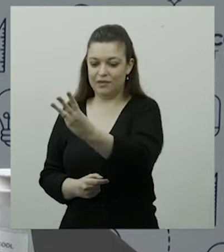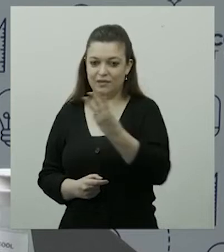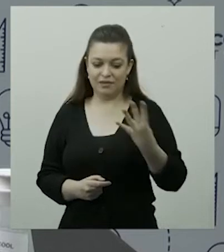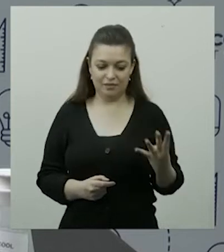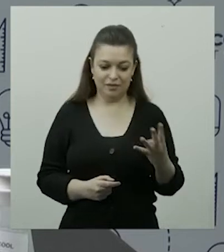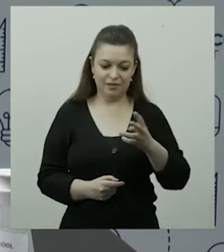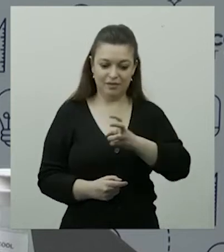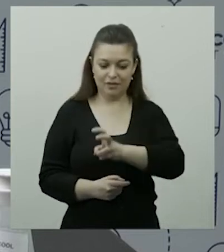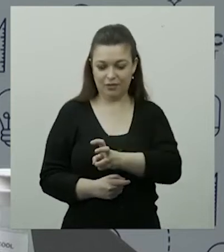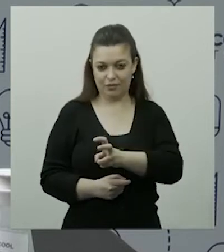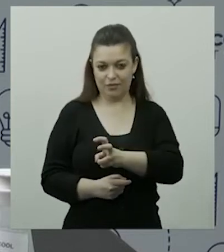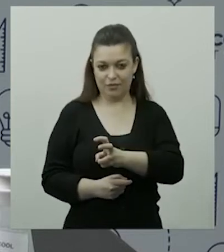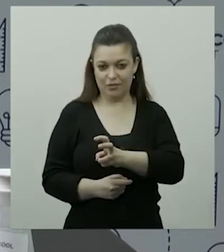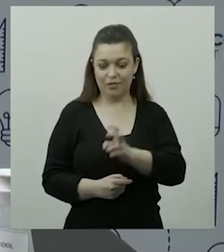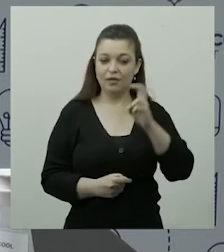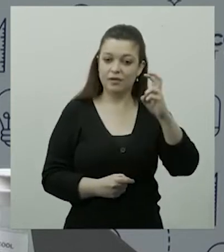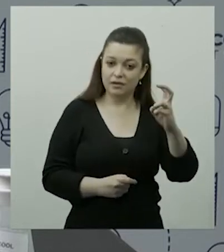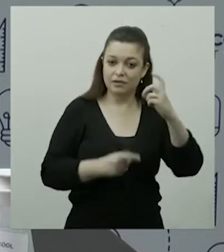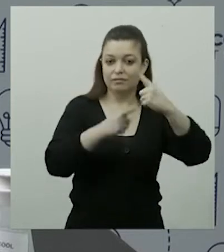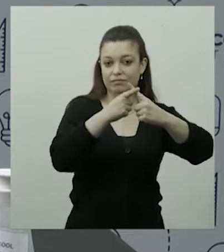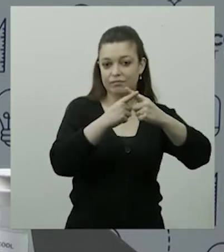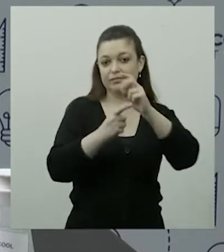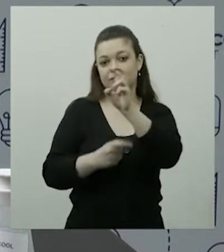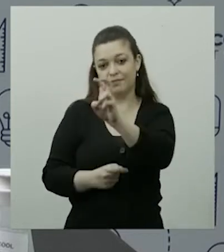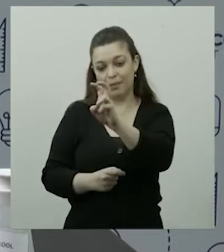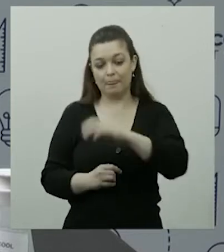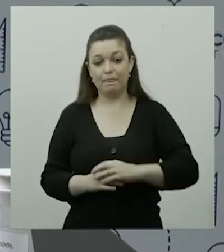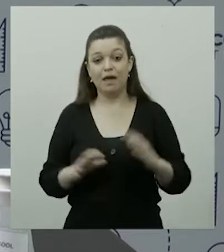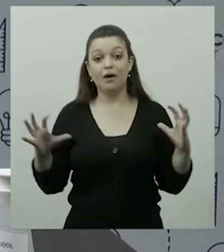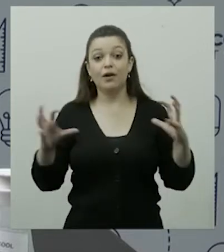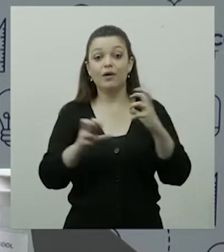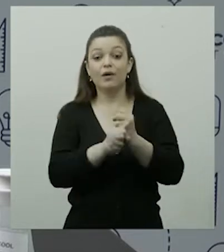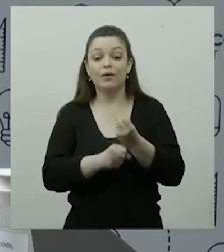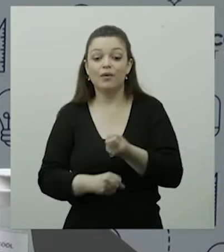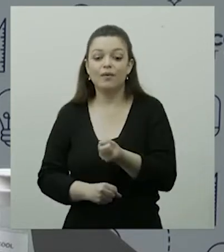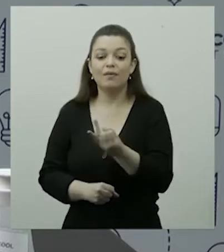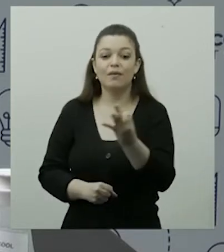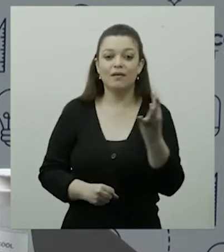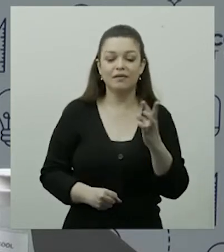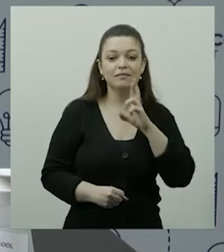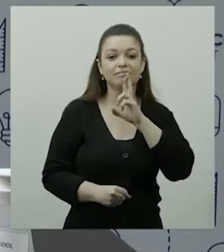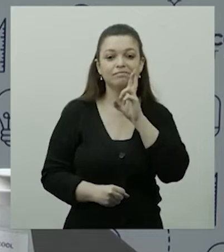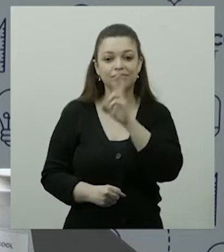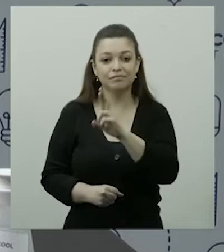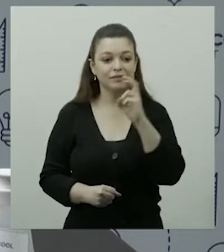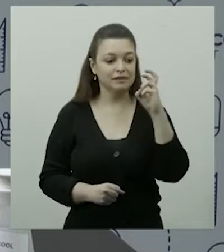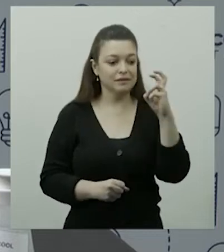1, 2, 3, 4, 5. 5 vezes o 5. Vamos contar tudo para ver quanto é?